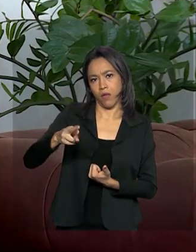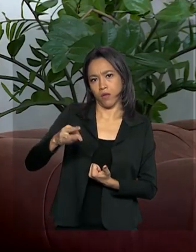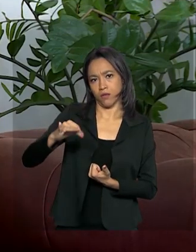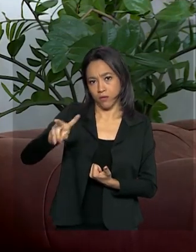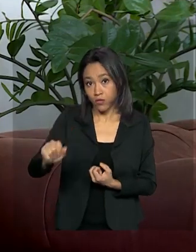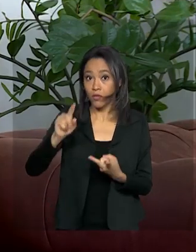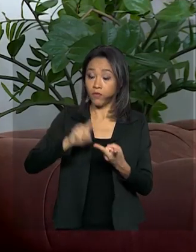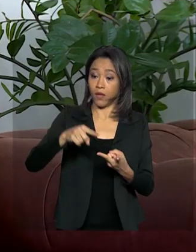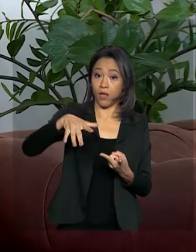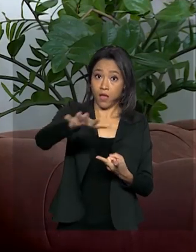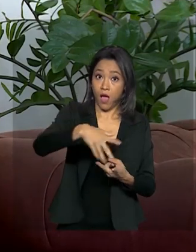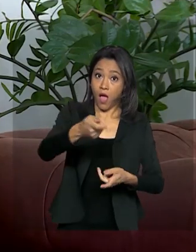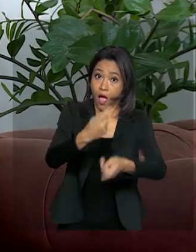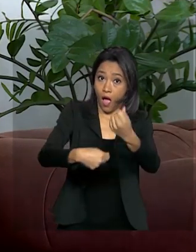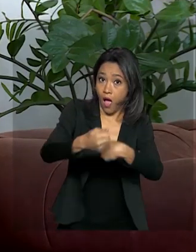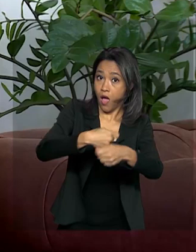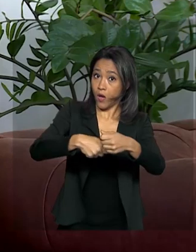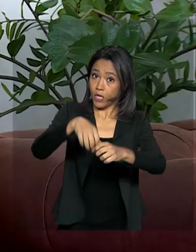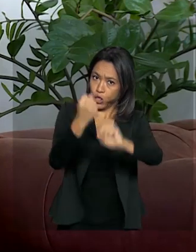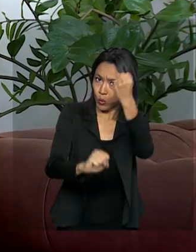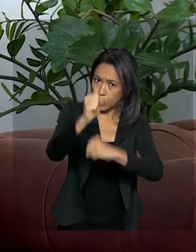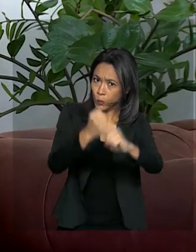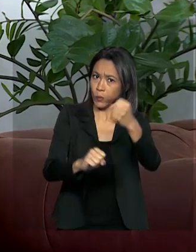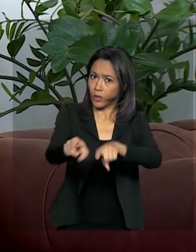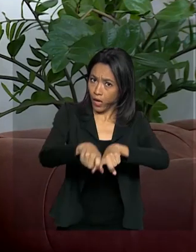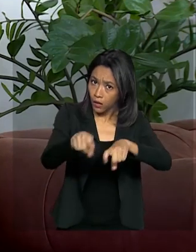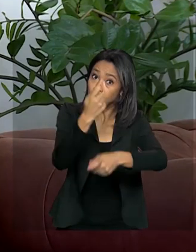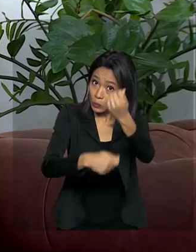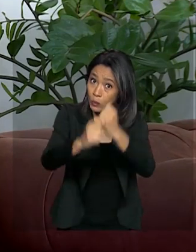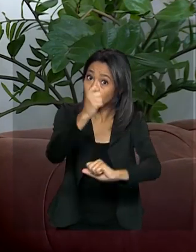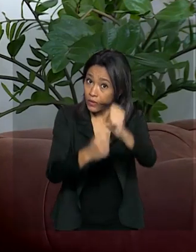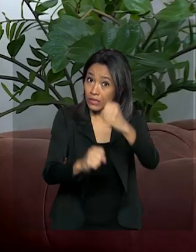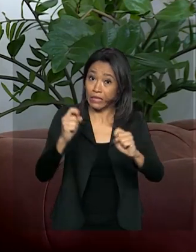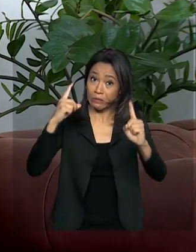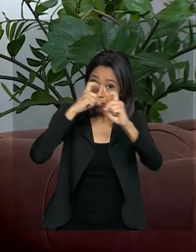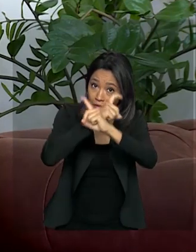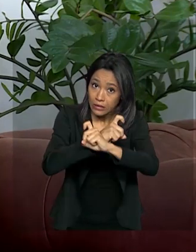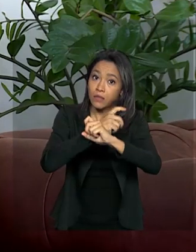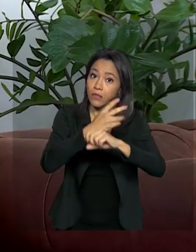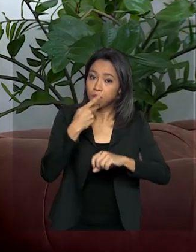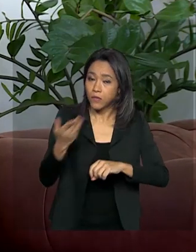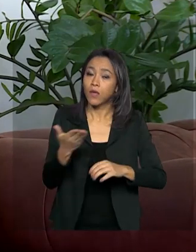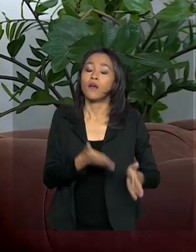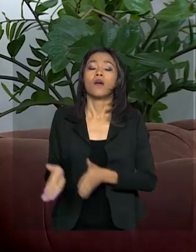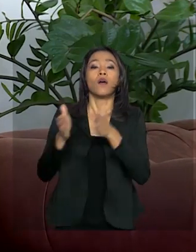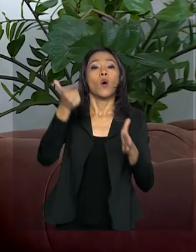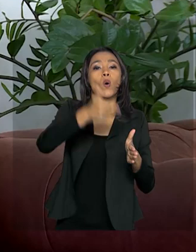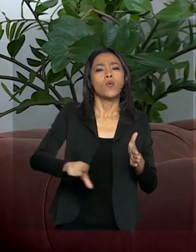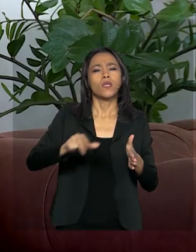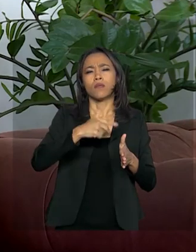agroindústrias que passam por um momento de dificuldade a uma outra coisa que foi